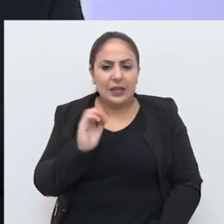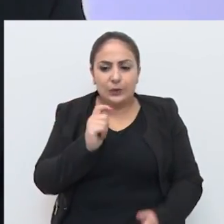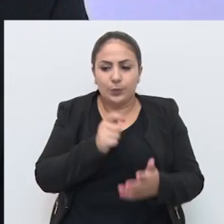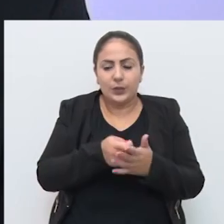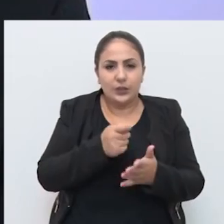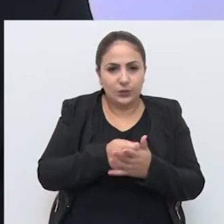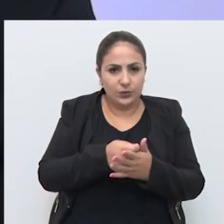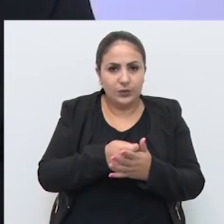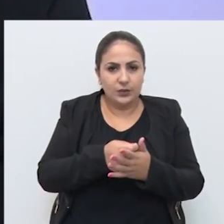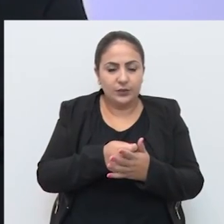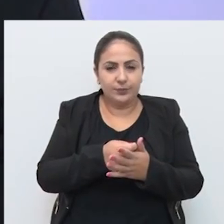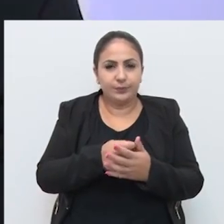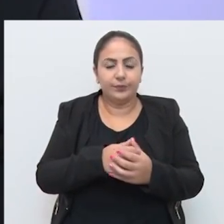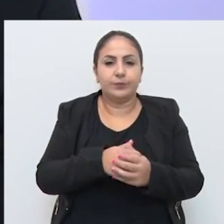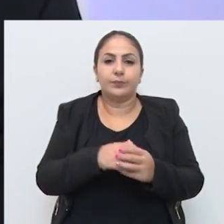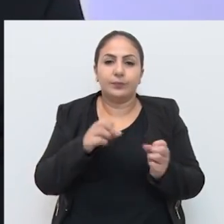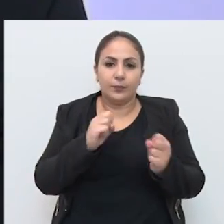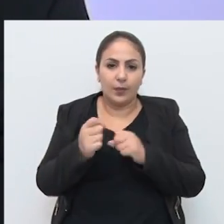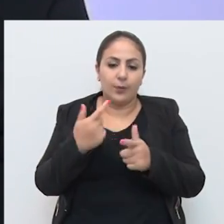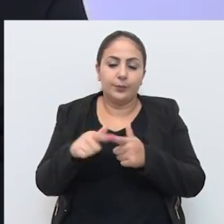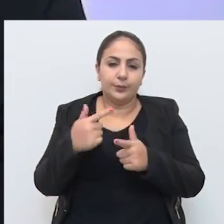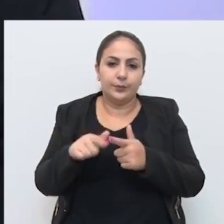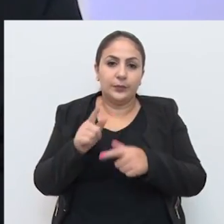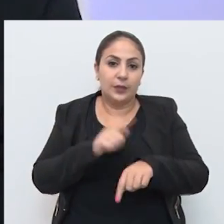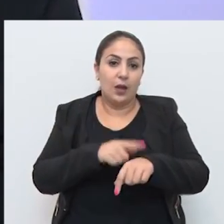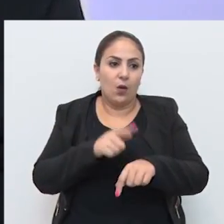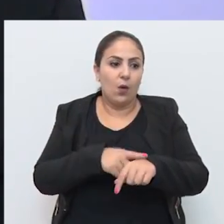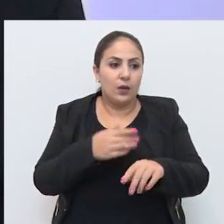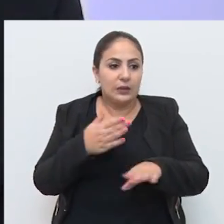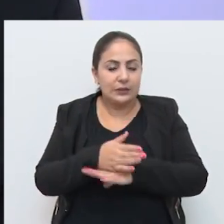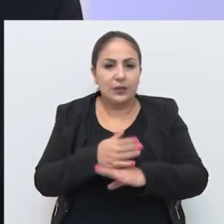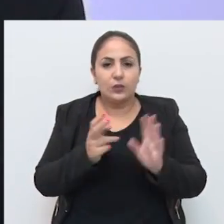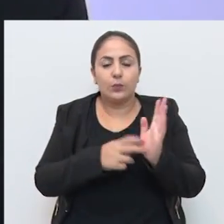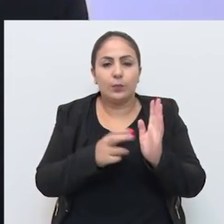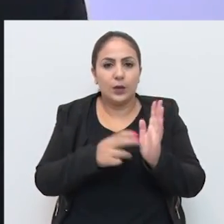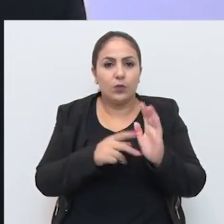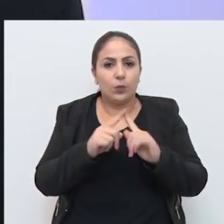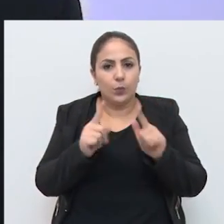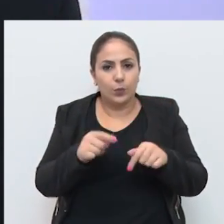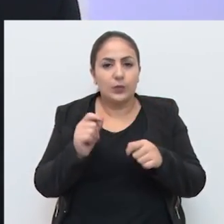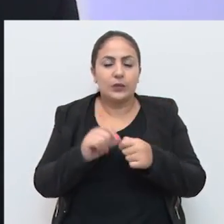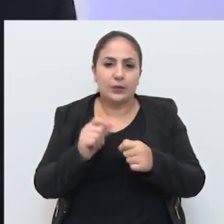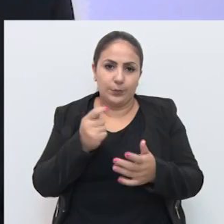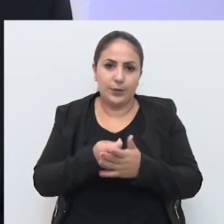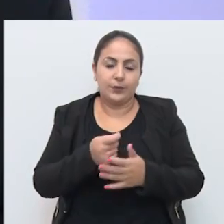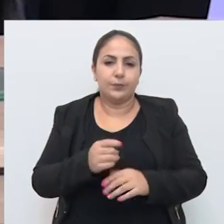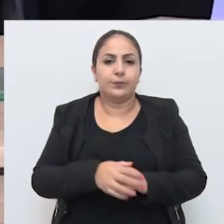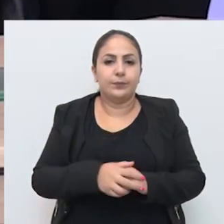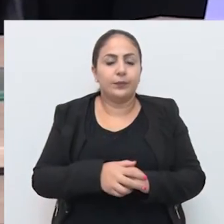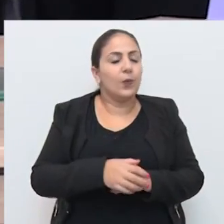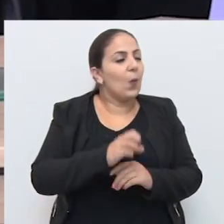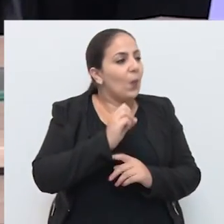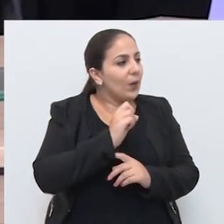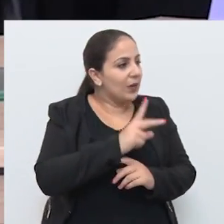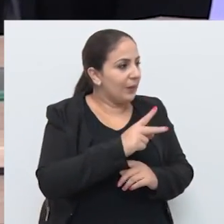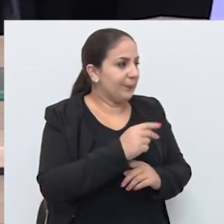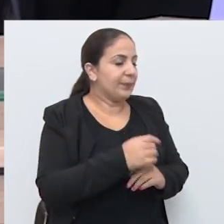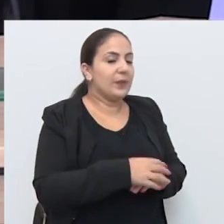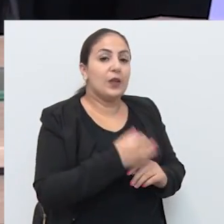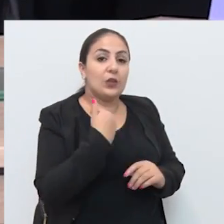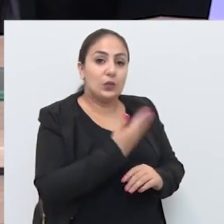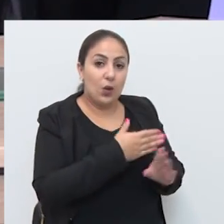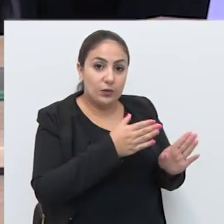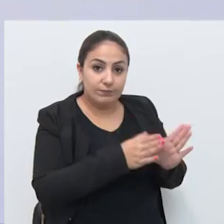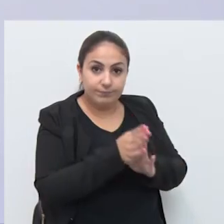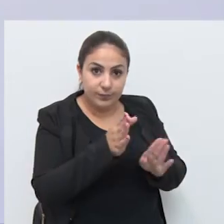nenhuma obrigatoriedade com o fisco, a não ser a declaração de imposto de renda, ela pode ter problemas depois no acesso à rede bancária, principalmente os bancos públicos que têm essa obrigatoriedade. Ok, então a